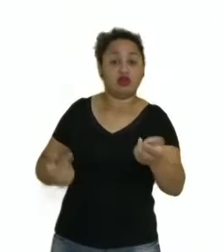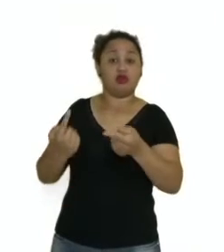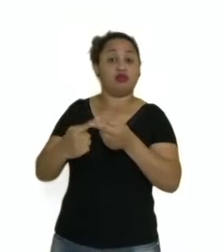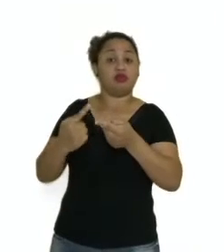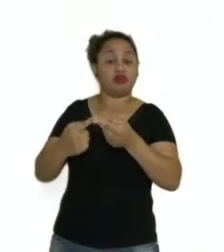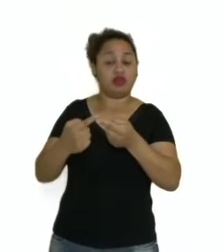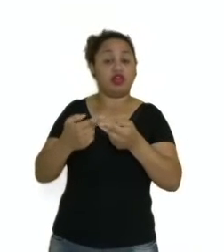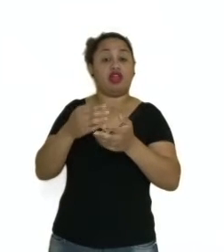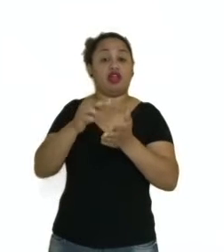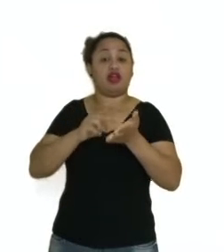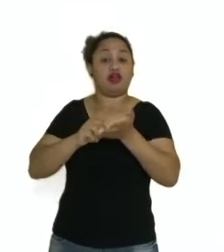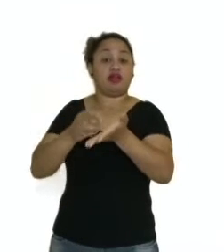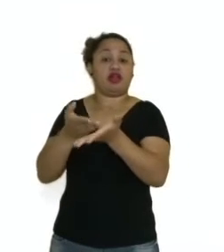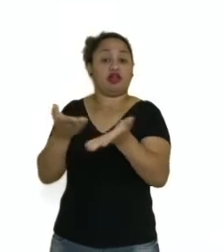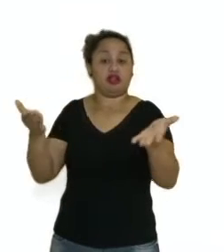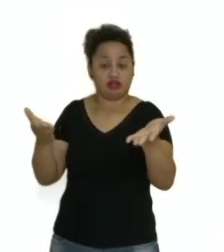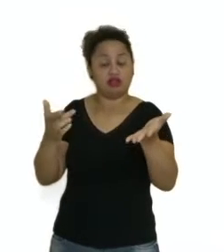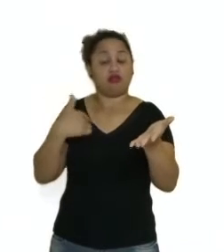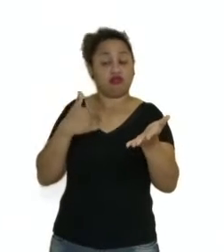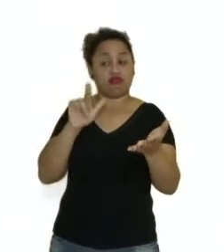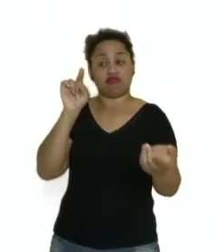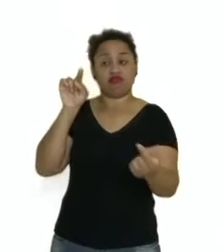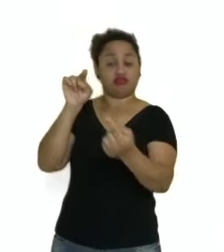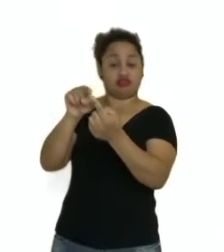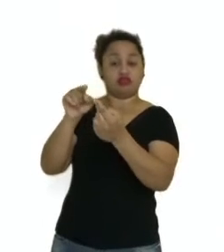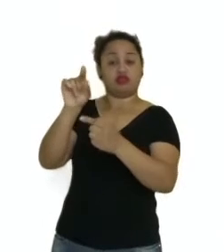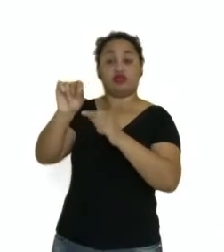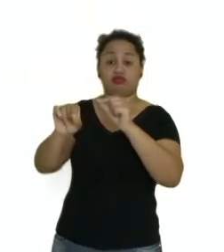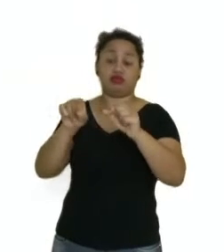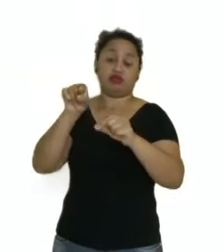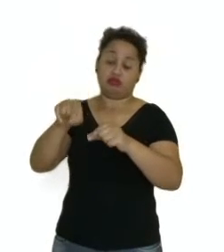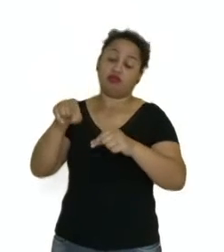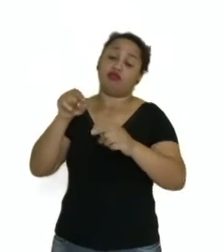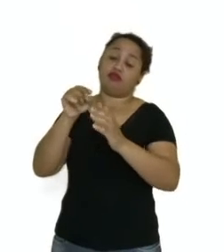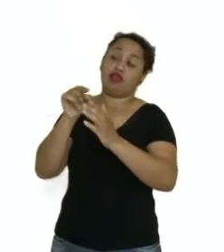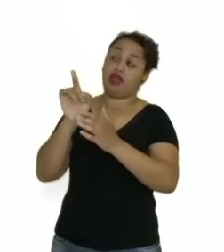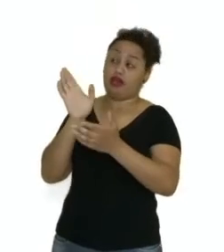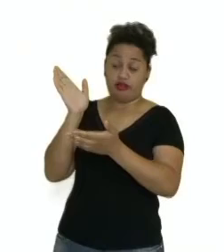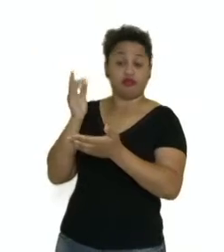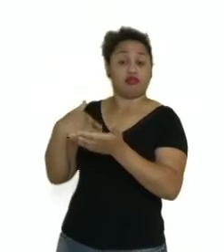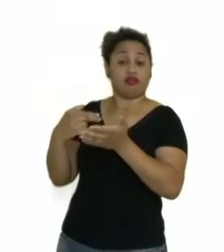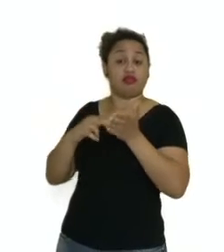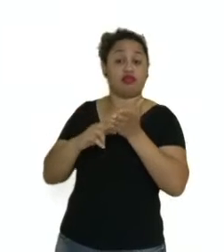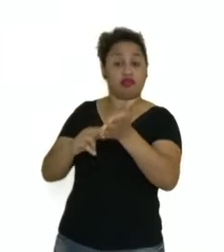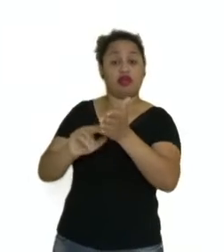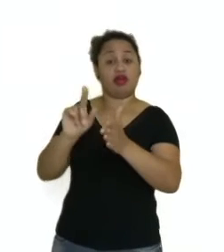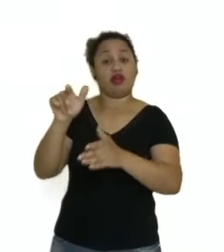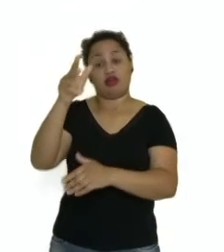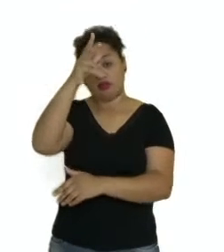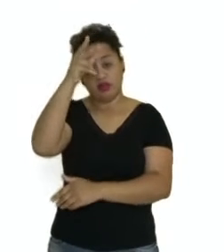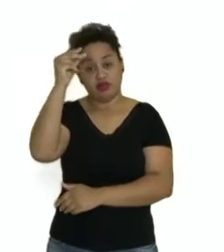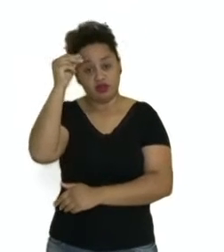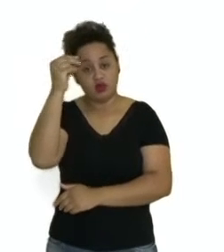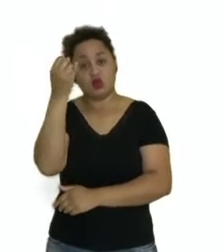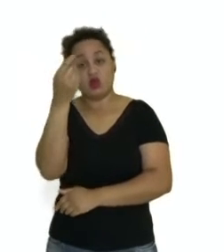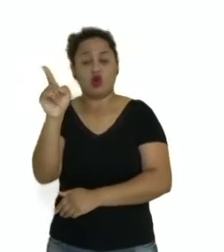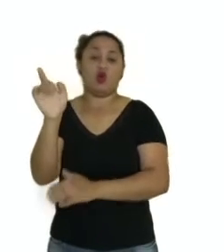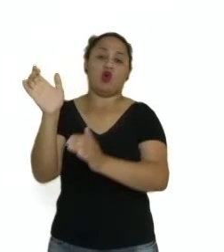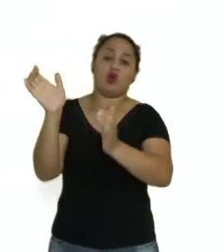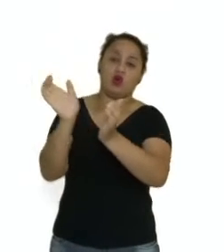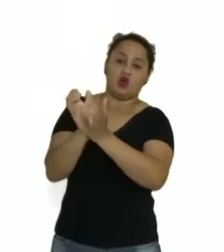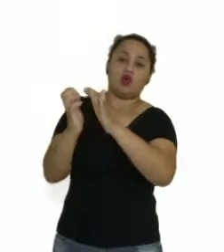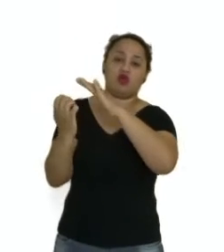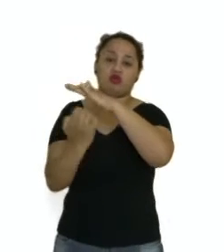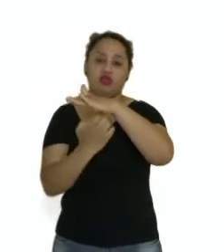aberta, ao interlocutor específico. No caso aqui, está se dirigindo à prefeitura, ou entidade ou